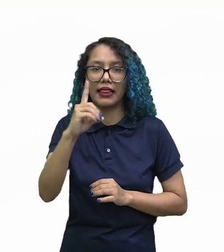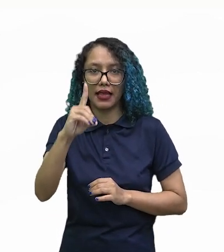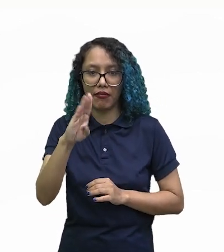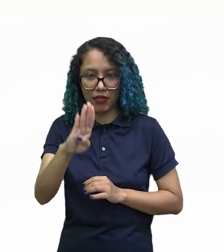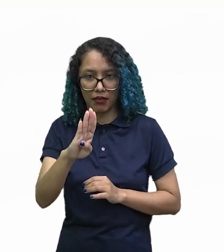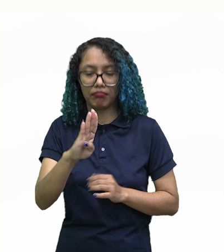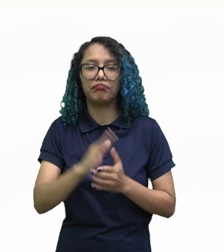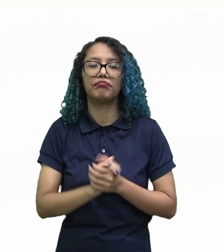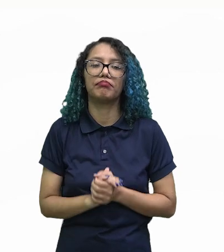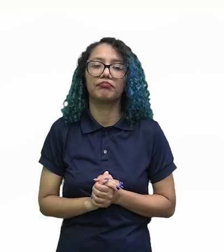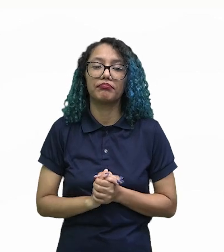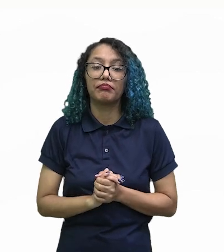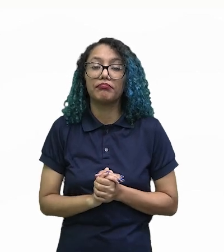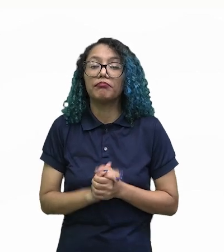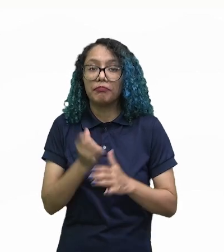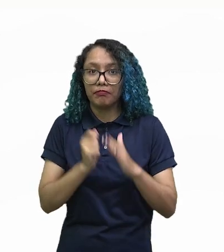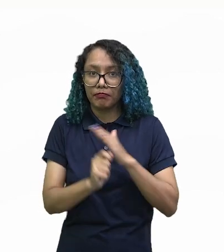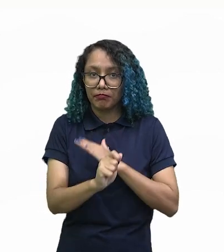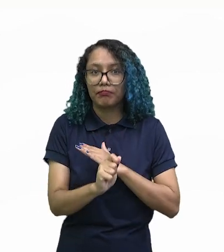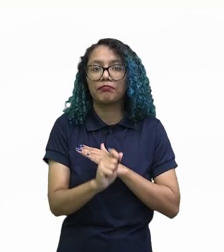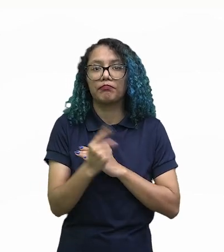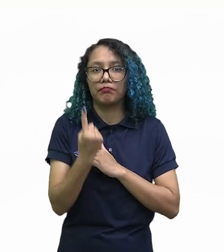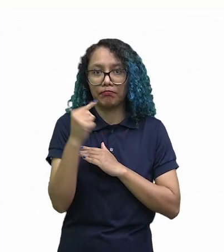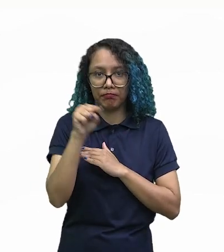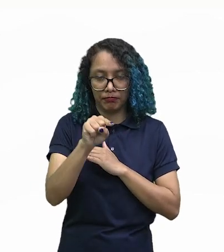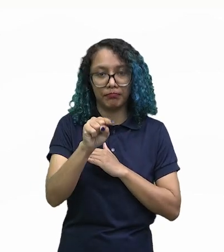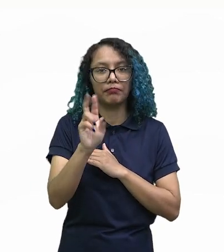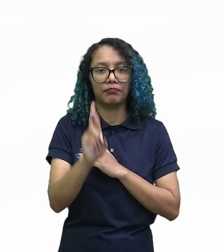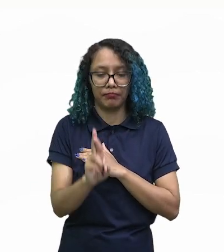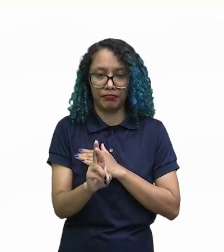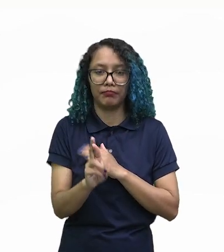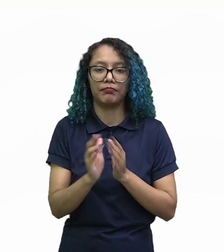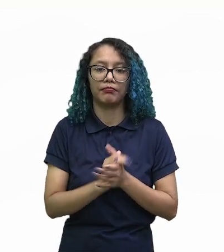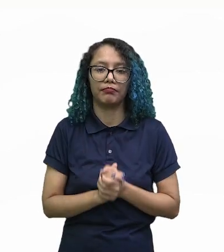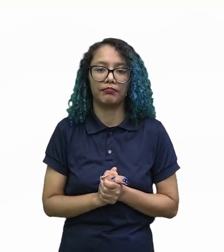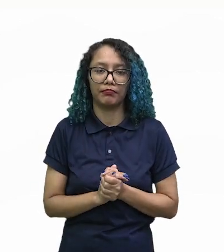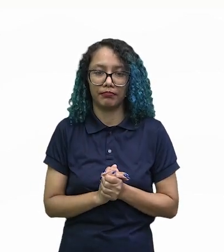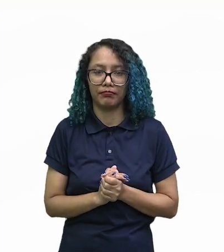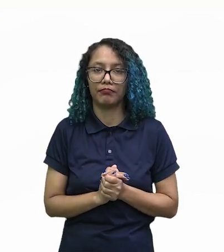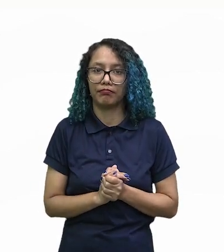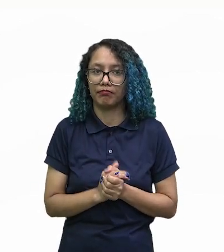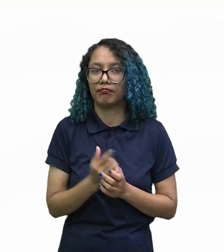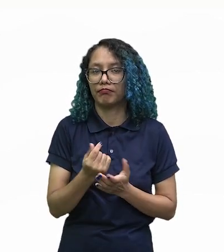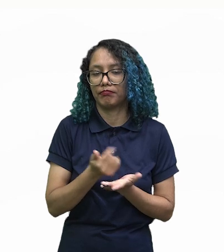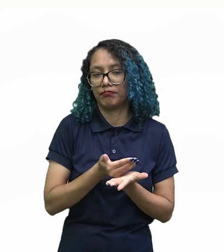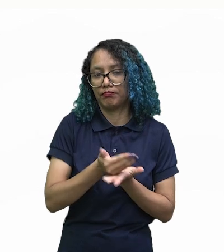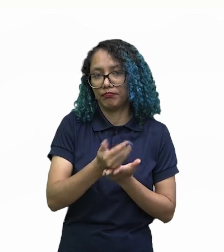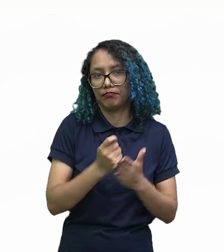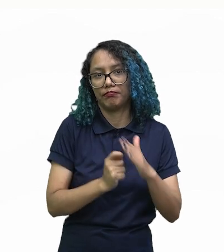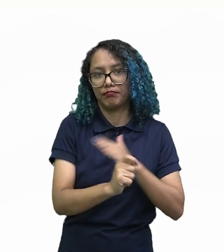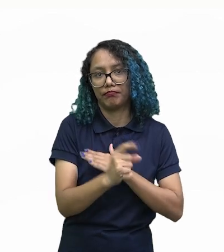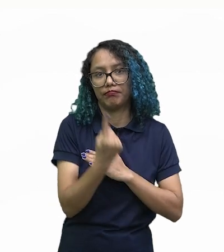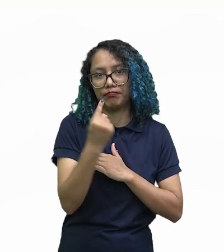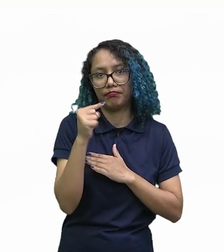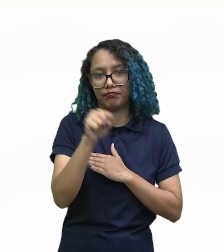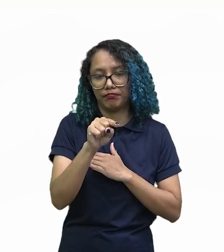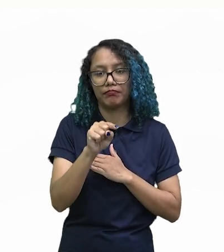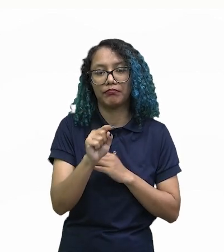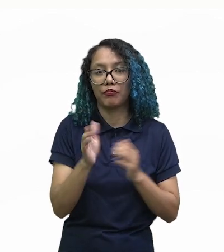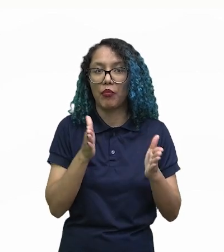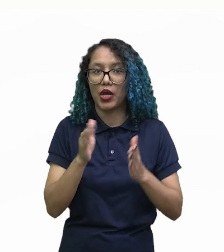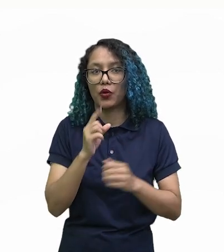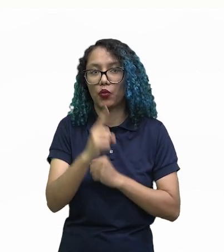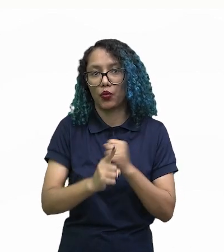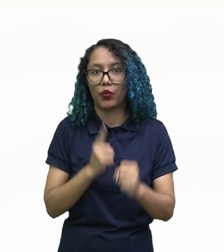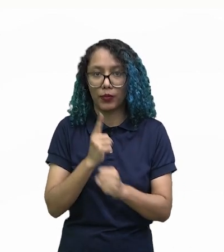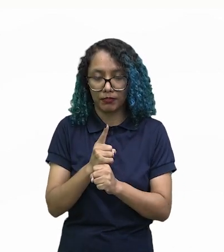vai investir R$1.000, tudo bem? Você vai investir ali um capital de R$1.000 durante um